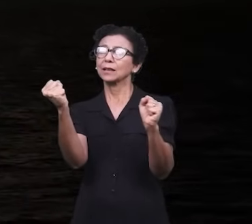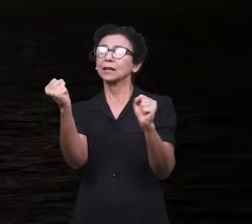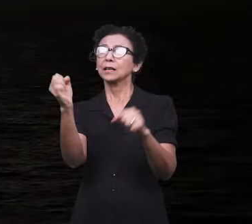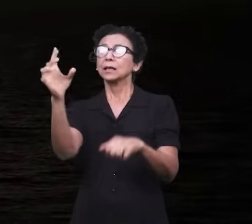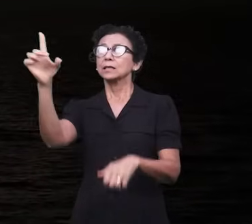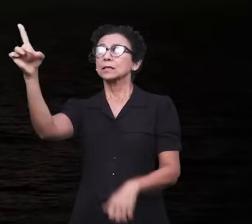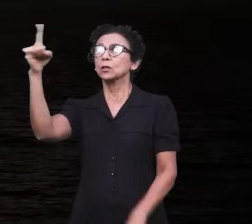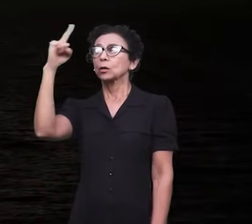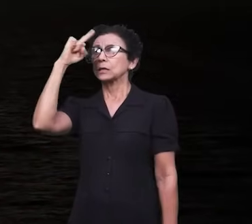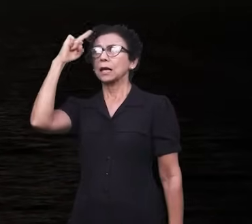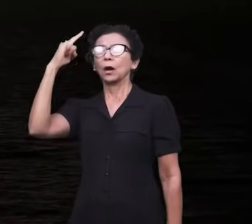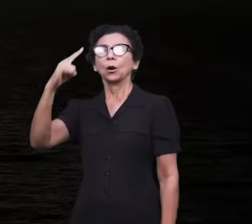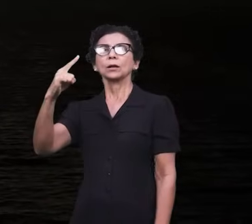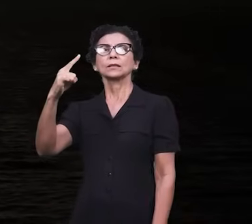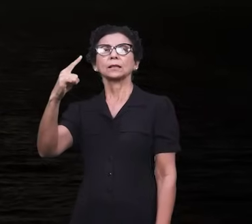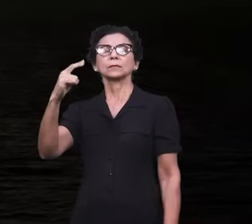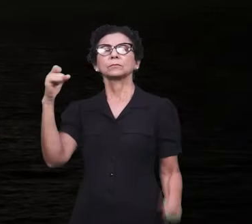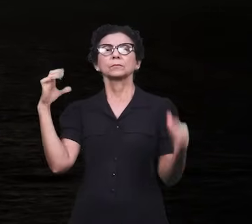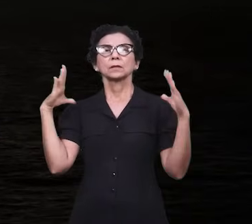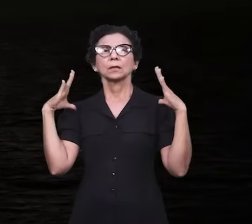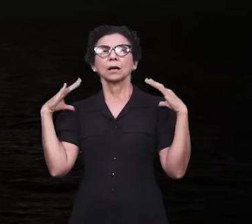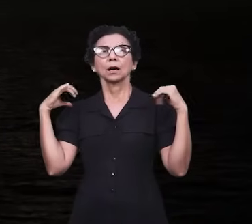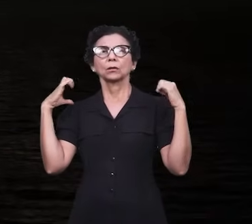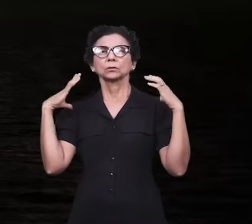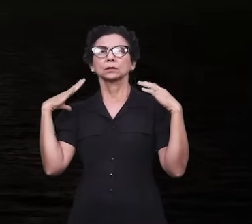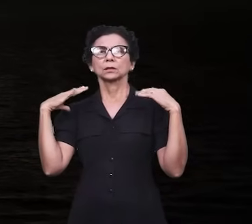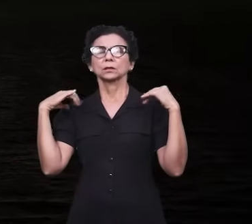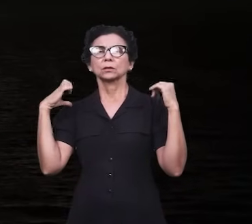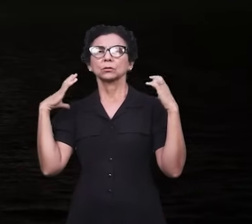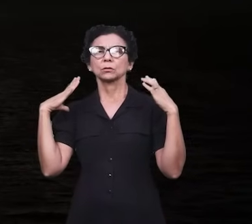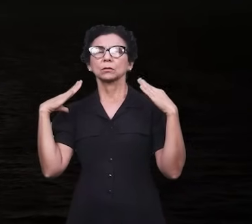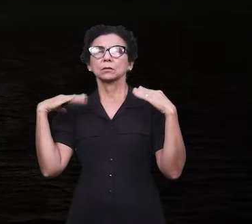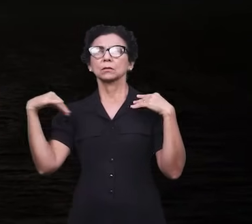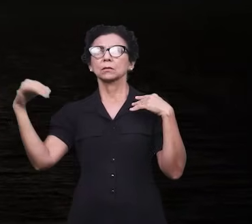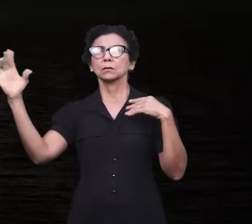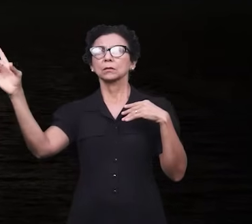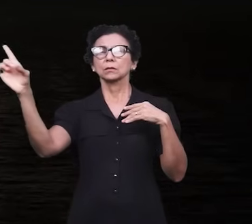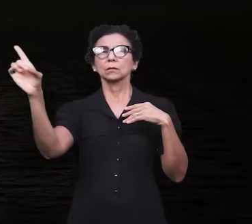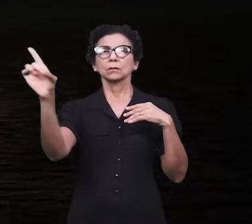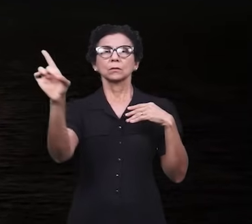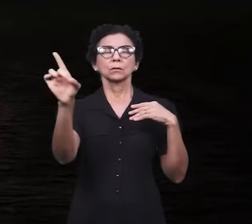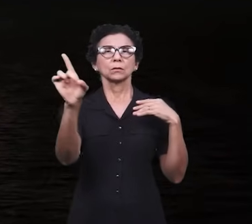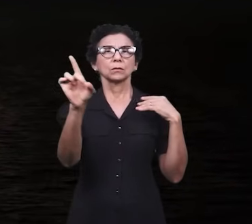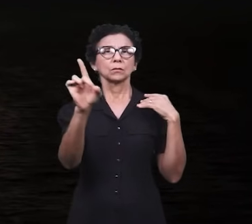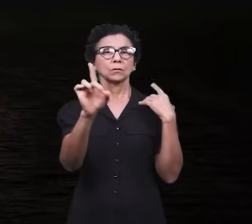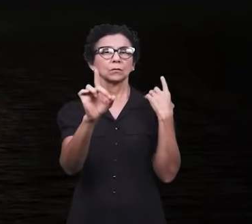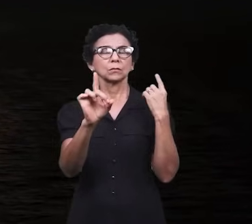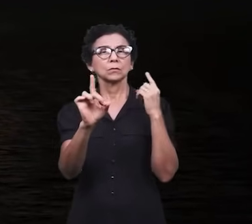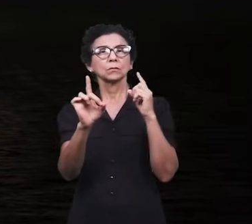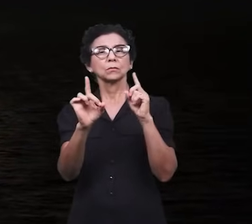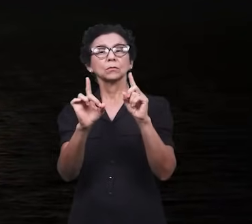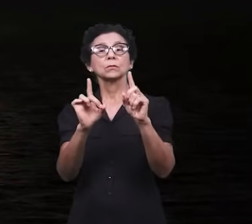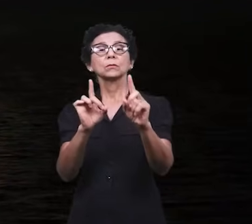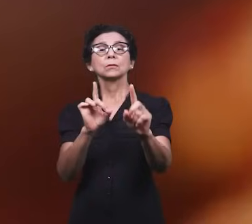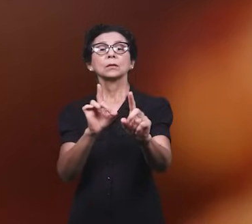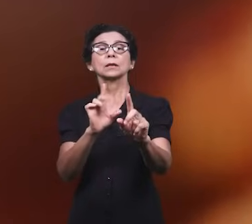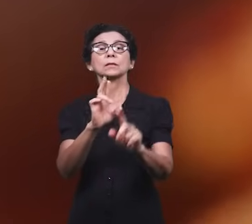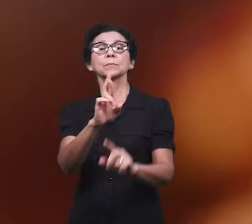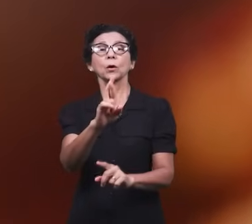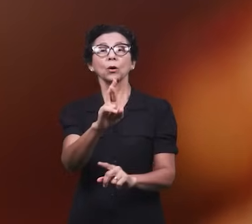poder os anjos trazem respostas do Senhor.